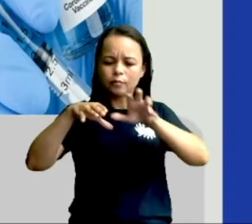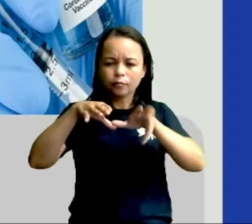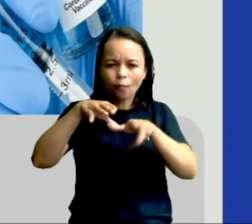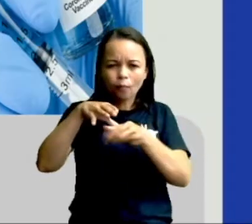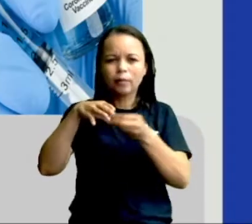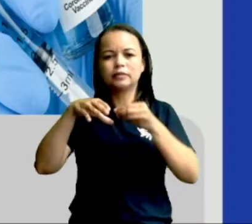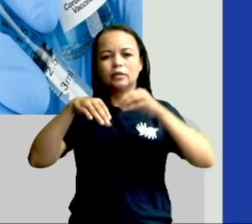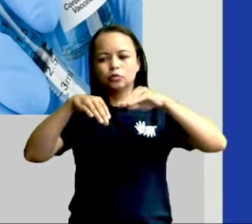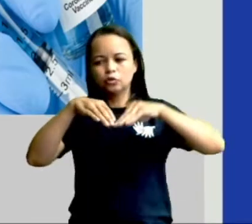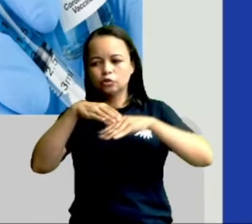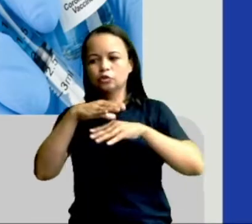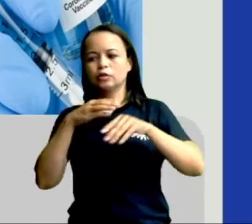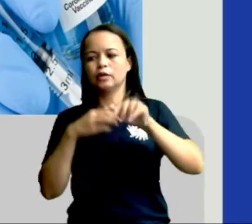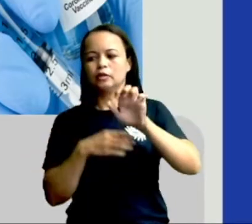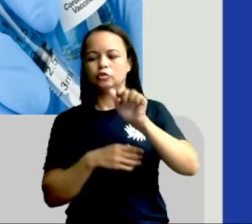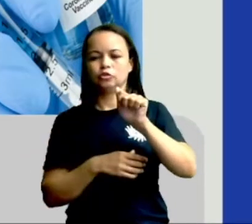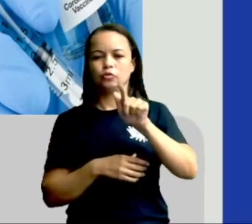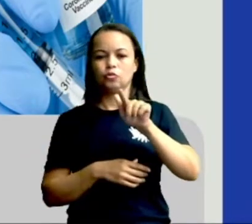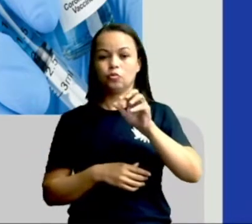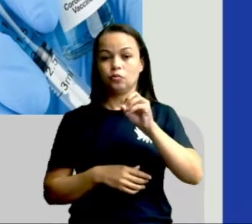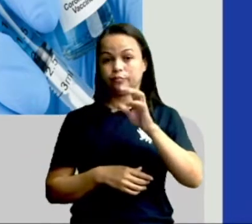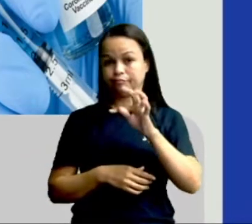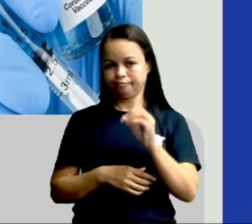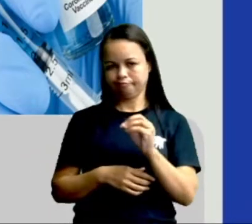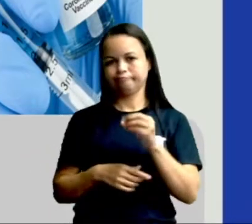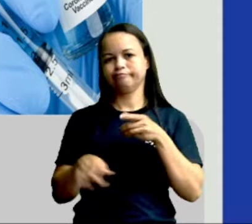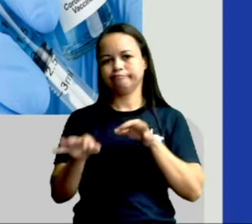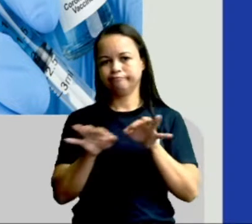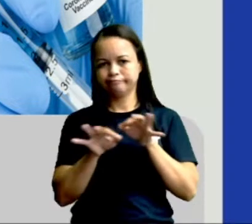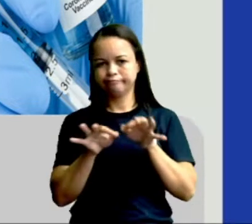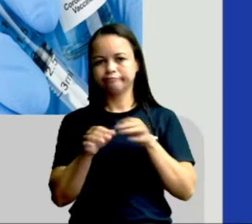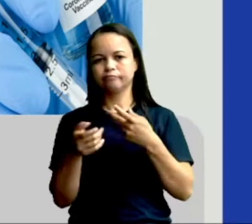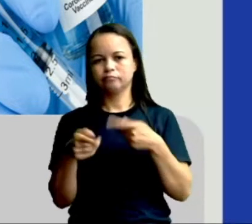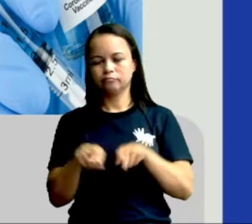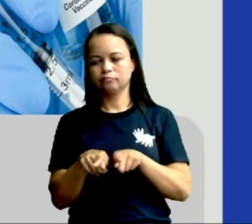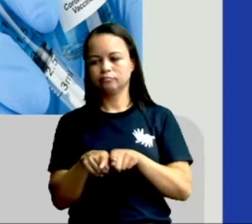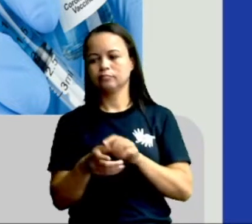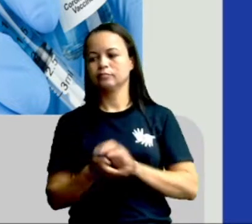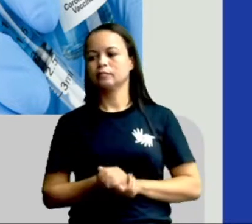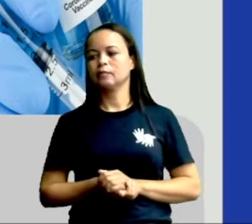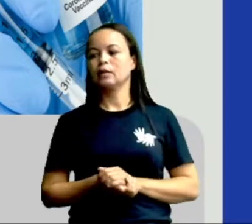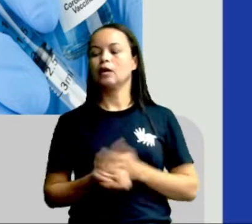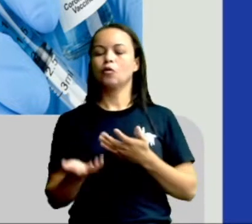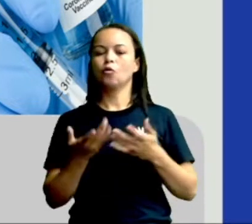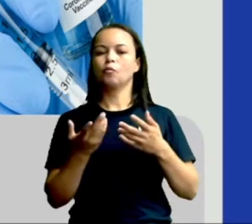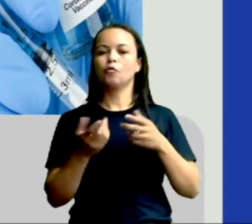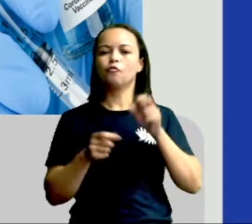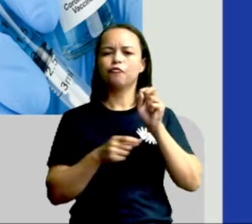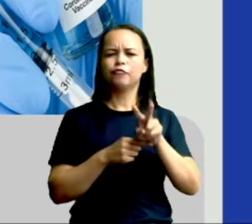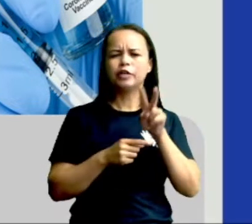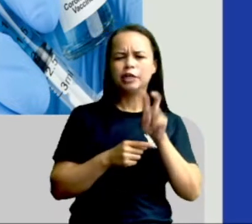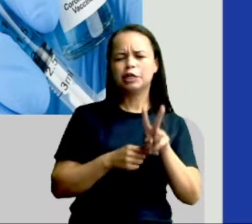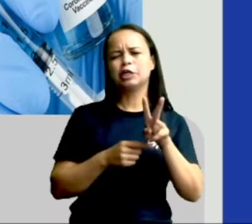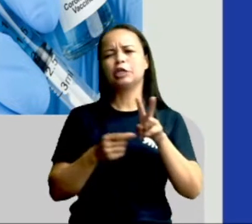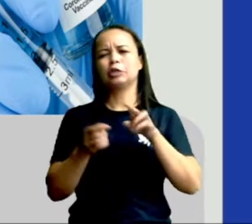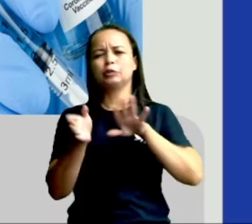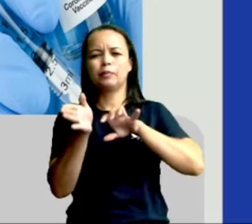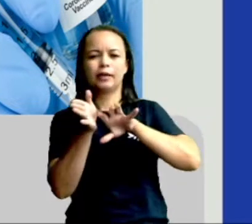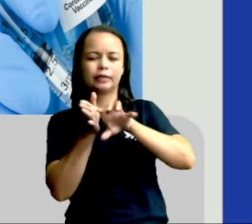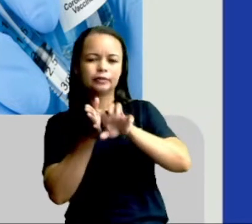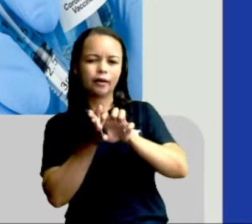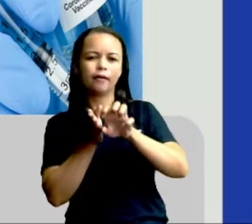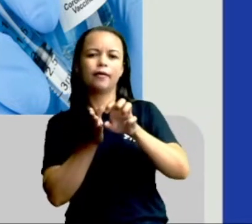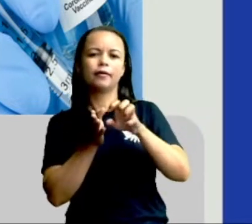lá, tratamento de esgoto, Os micro-organismos, como vírus, bactérias,